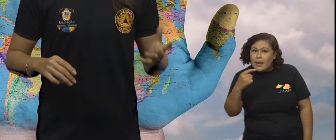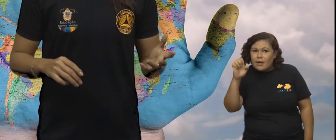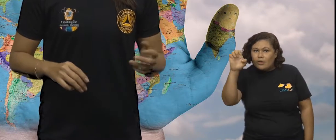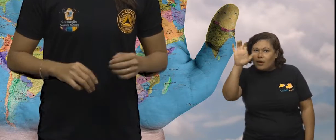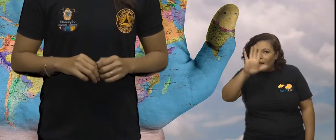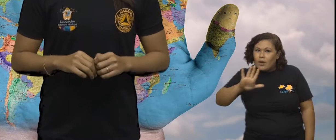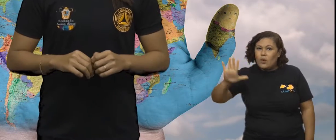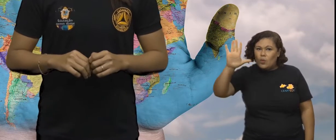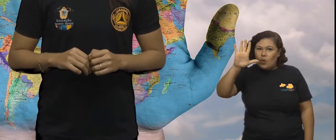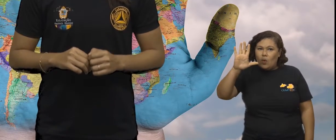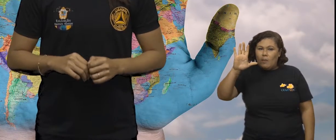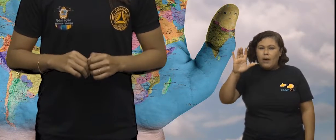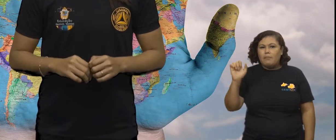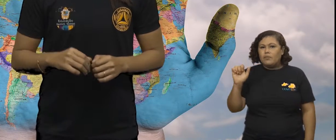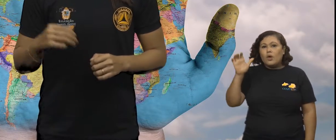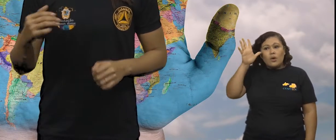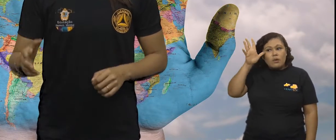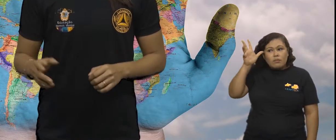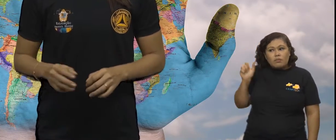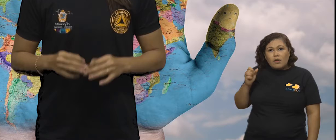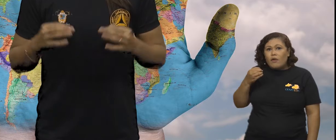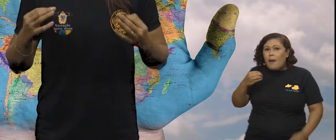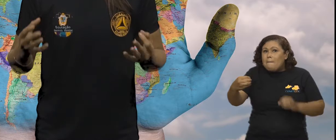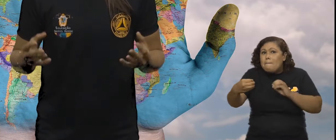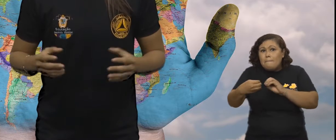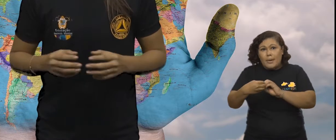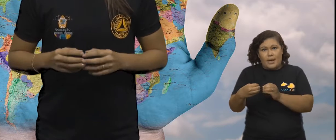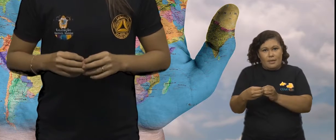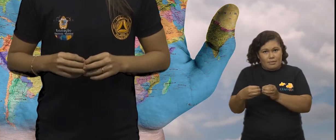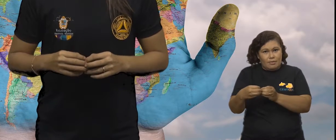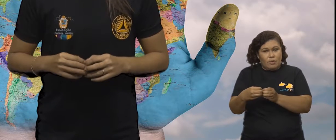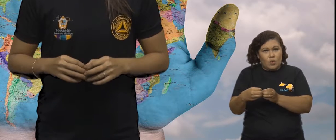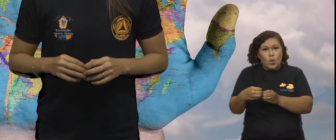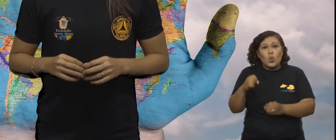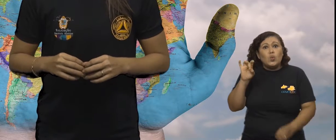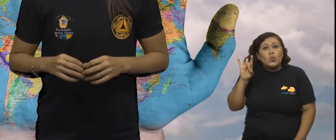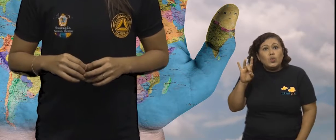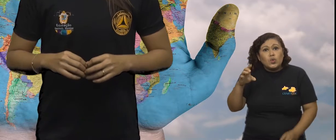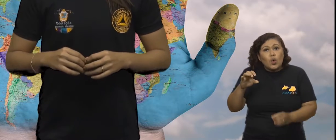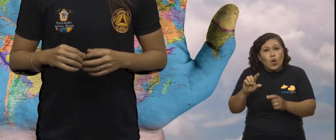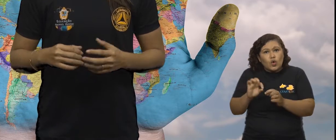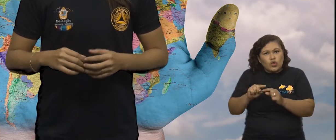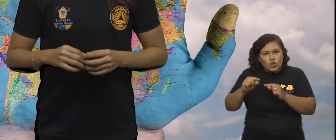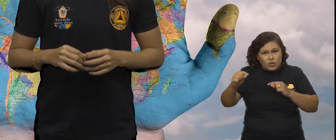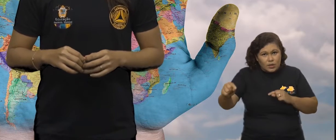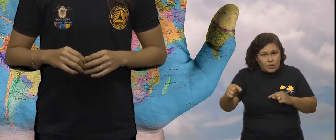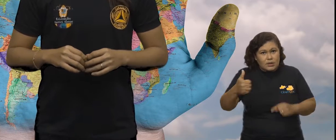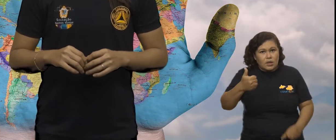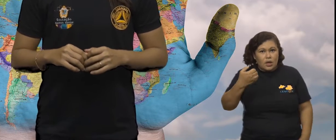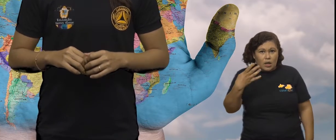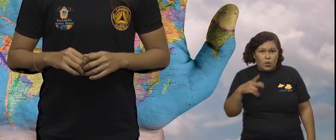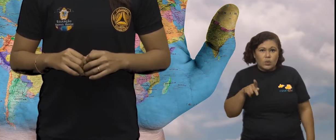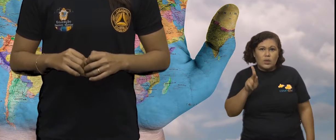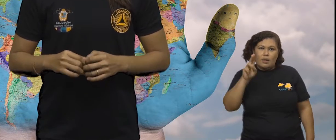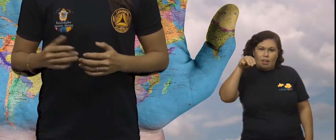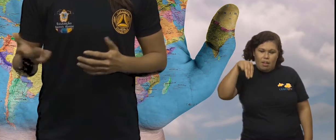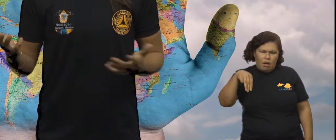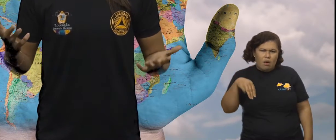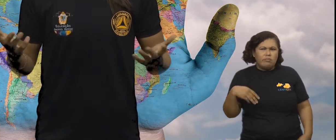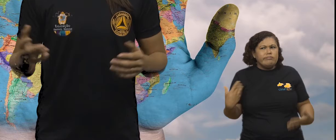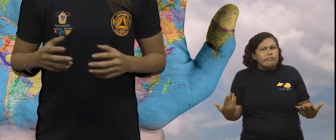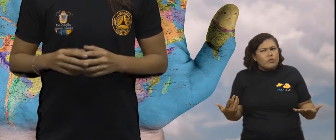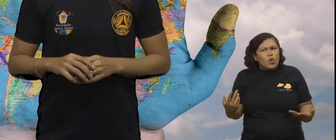A distância entre o continente africano e o europeu é de apenas 14 quilômetros. Quem diria que 2 continentes